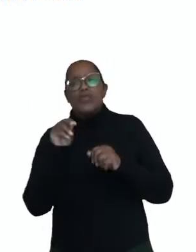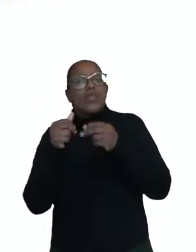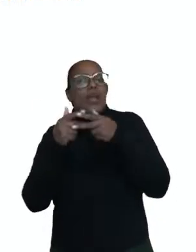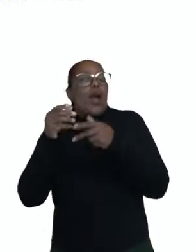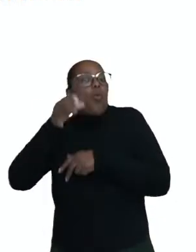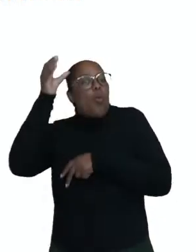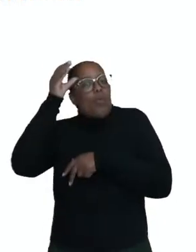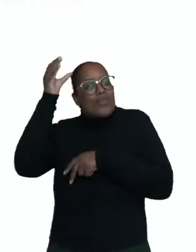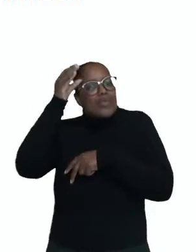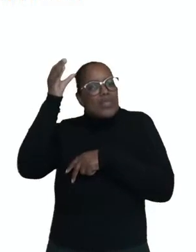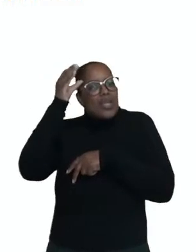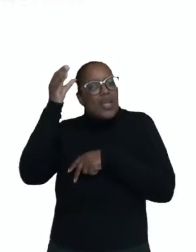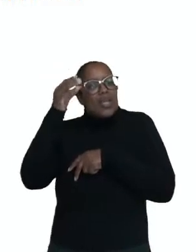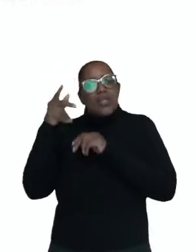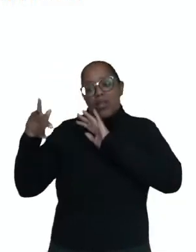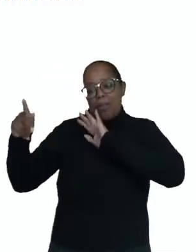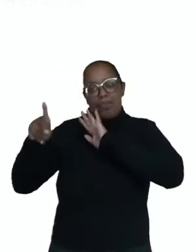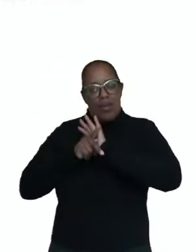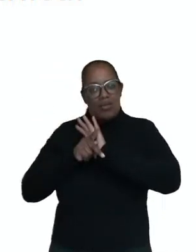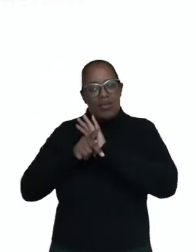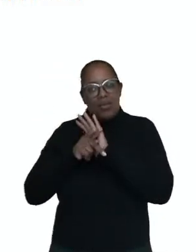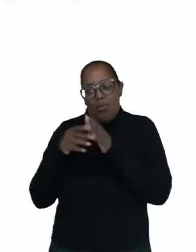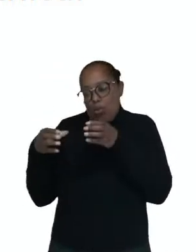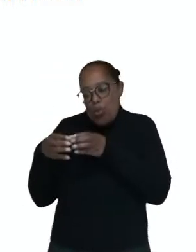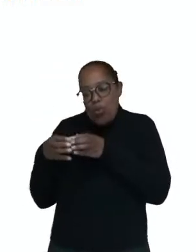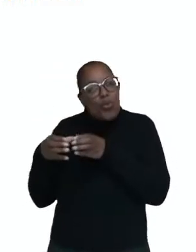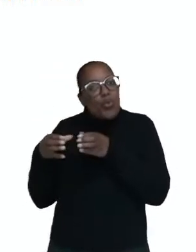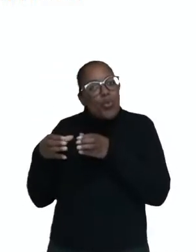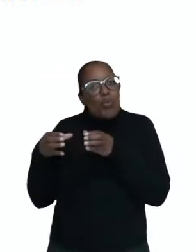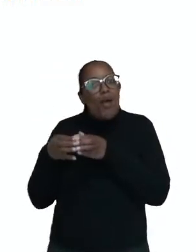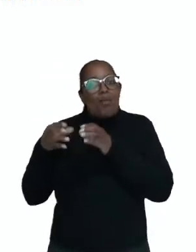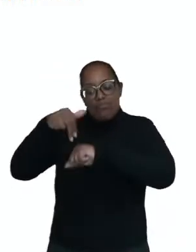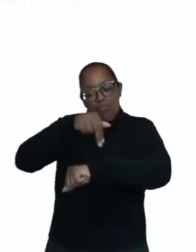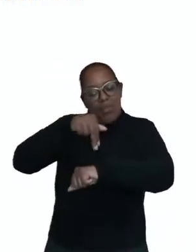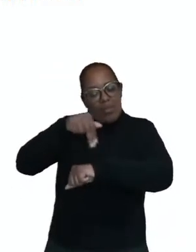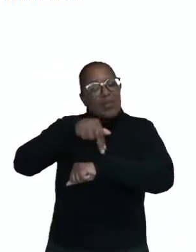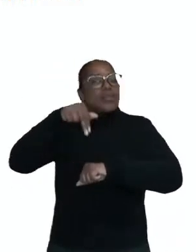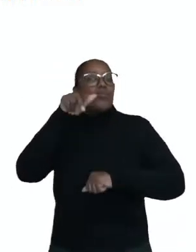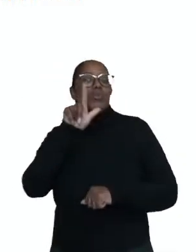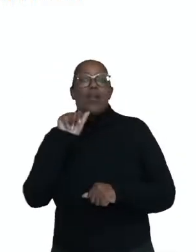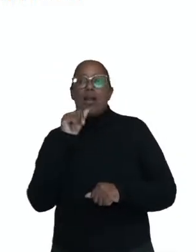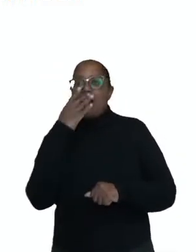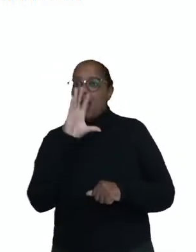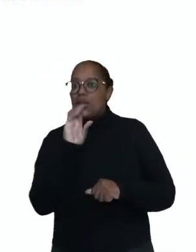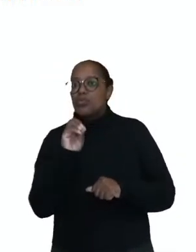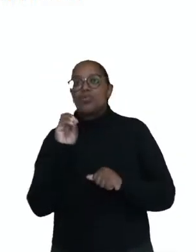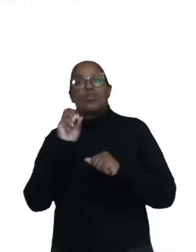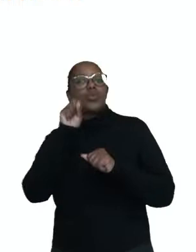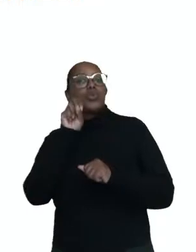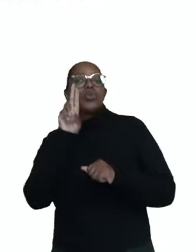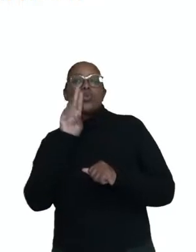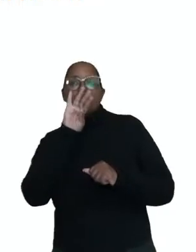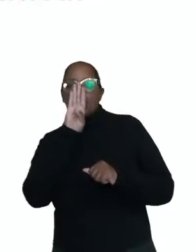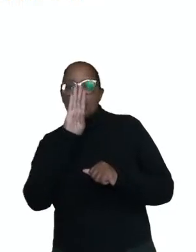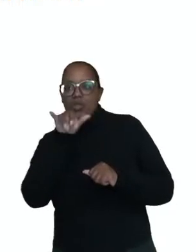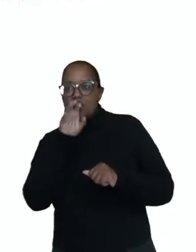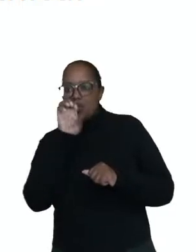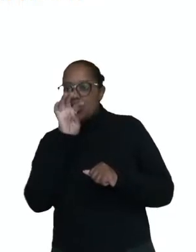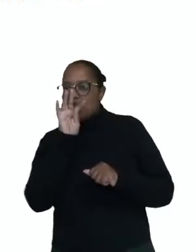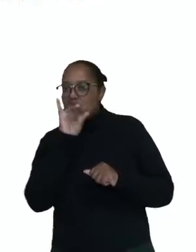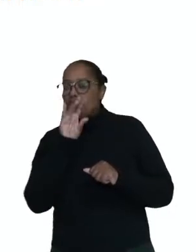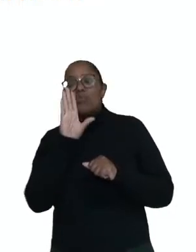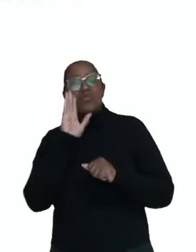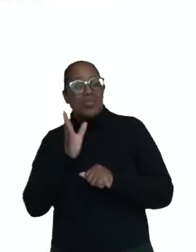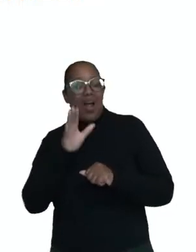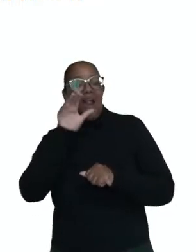Então, me sinto pertencente ao grupo. É uma noção de laço subjetivo. Já o laço